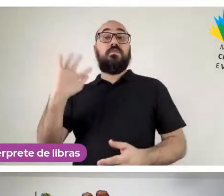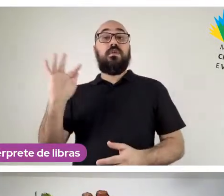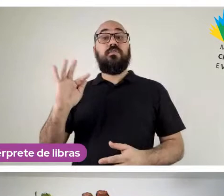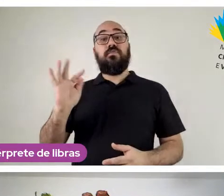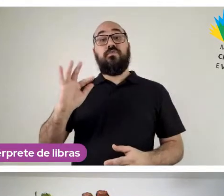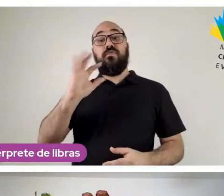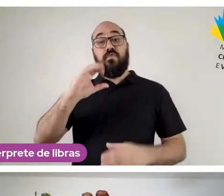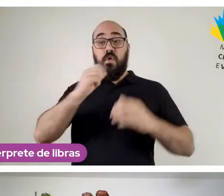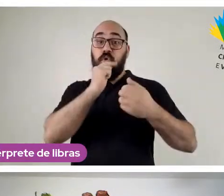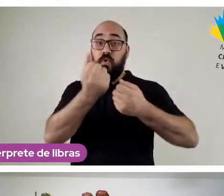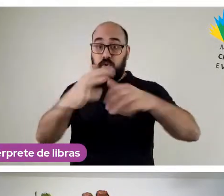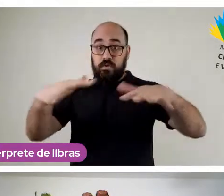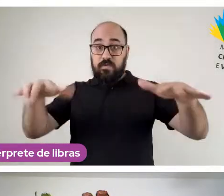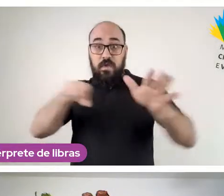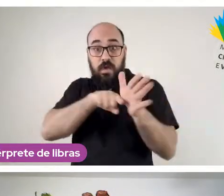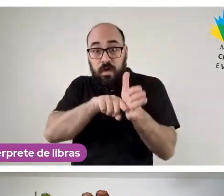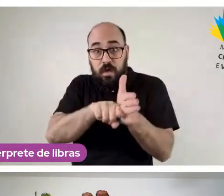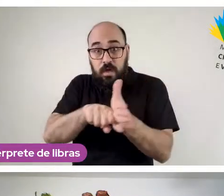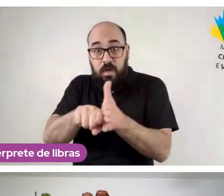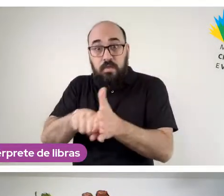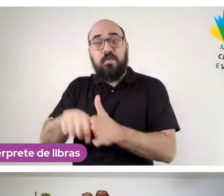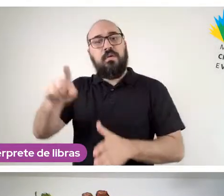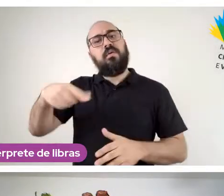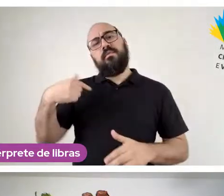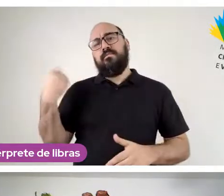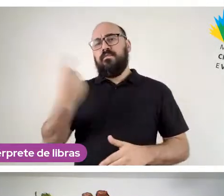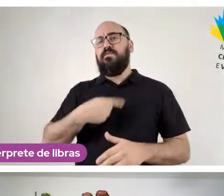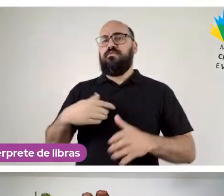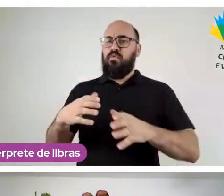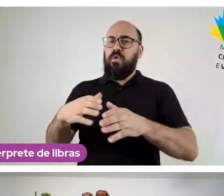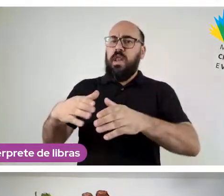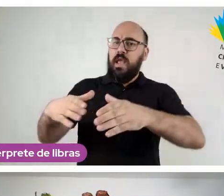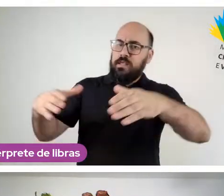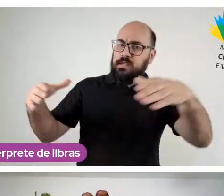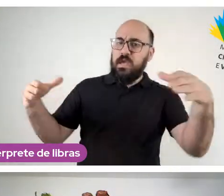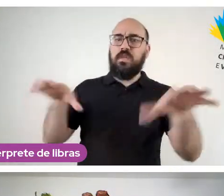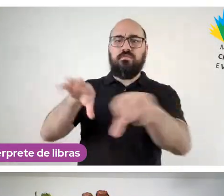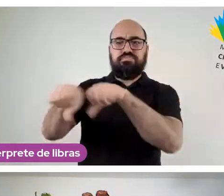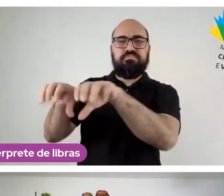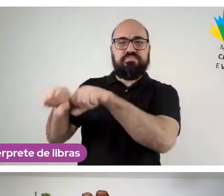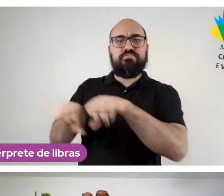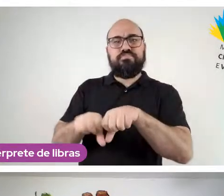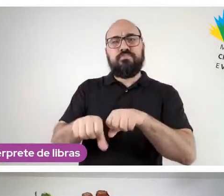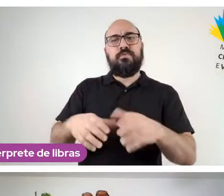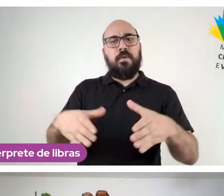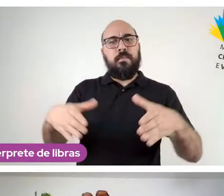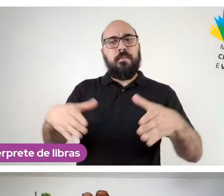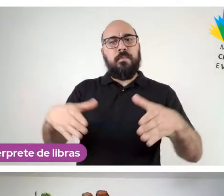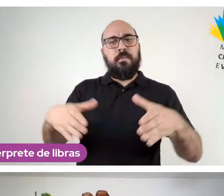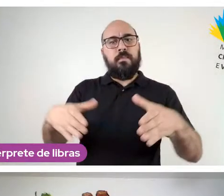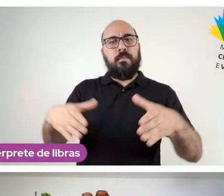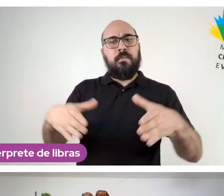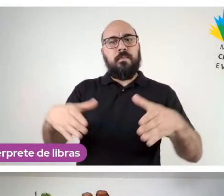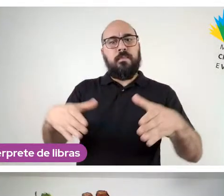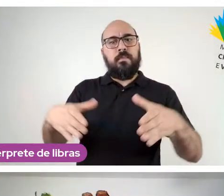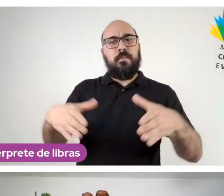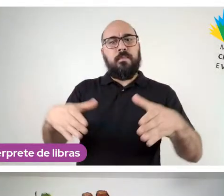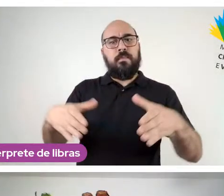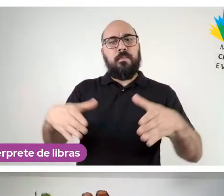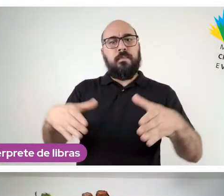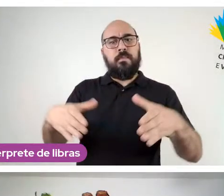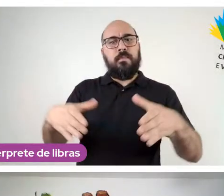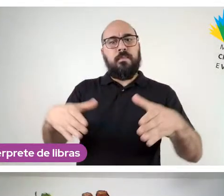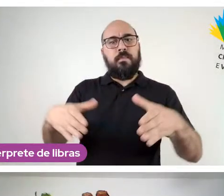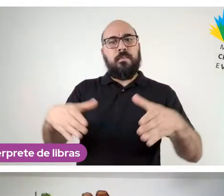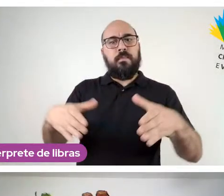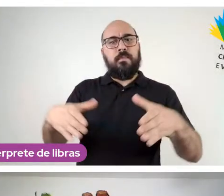vem crescendo muito, que nos últimos anos ganhou o seu primeiro navio, conquistou o seu primeiro navio, e que agora tem